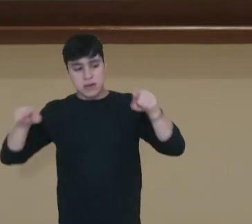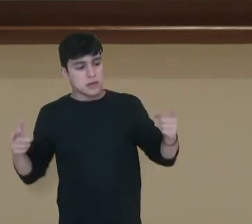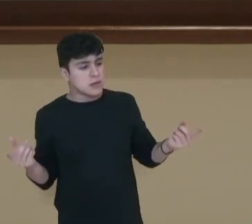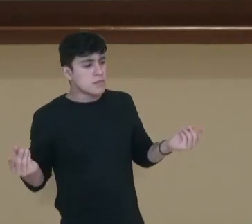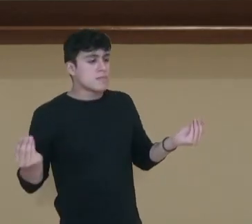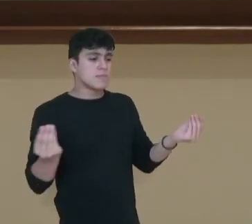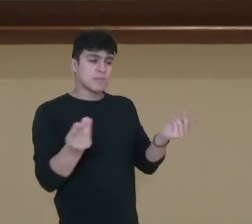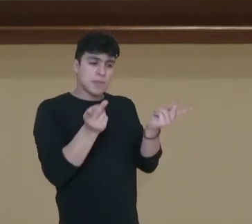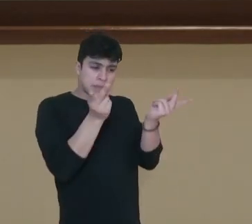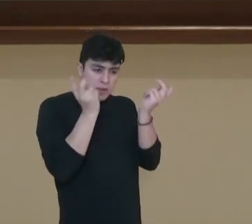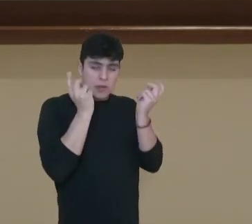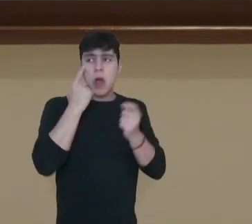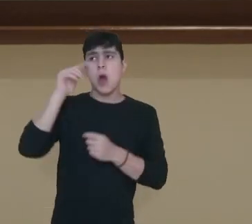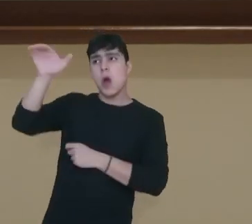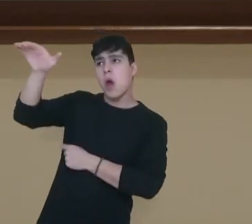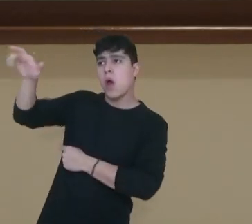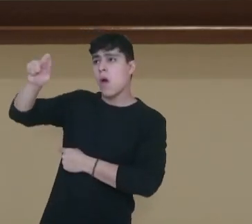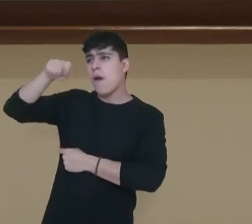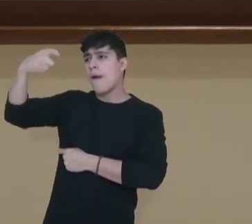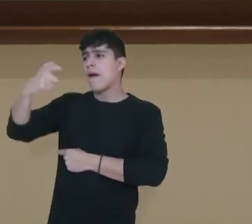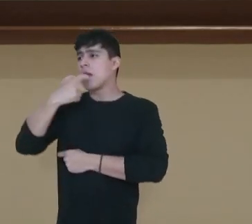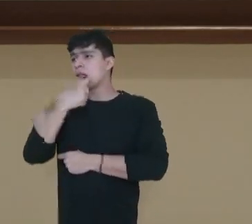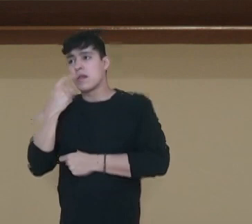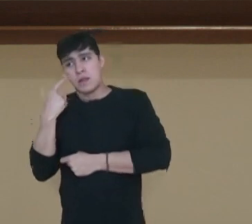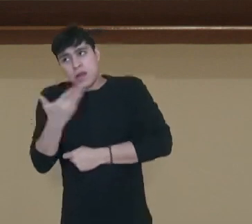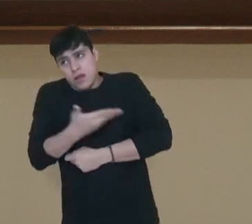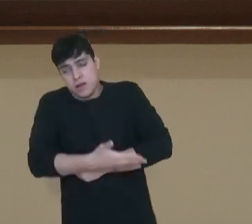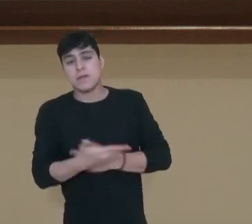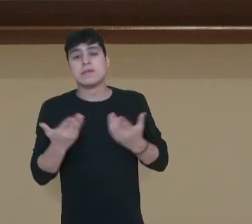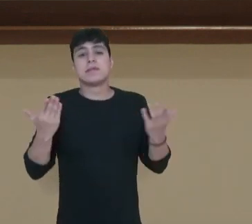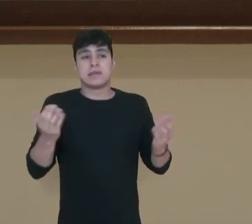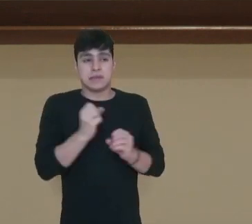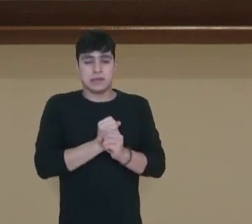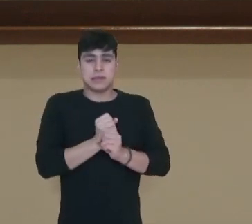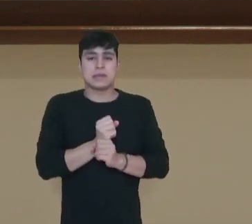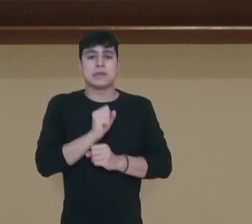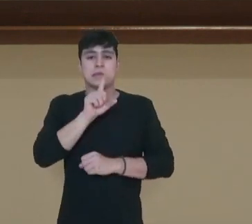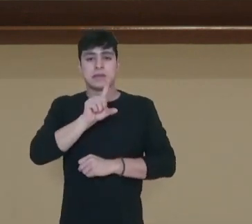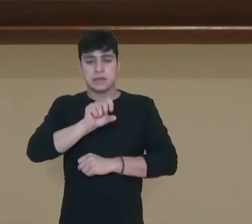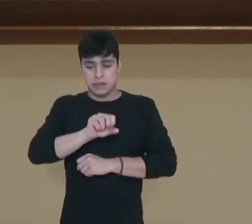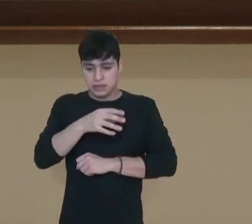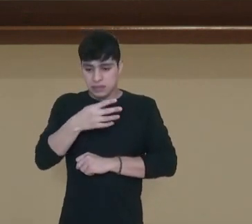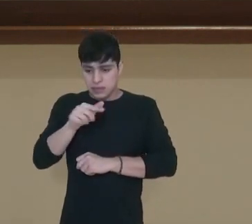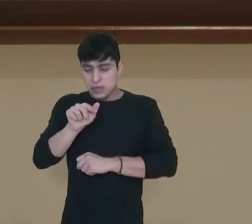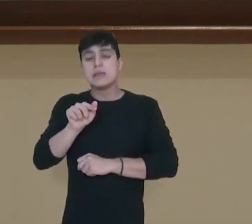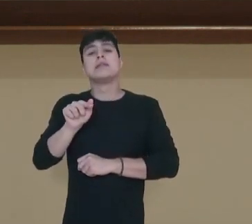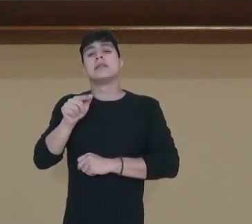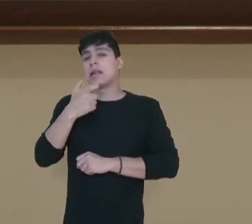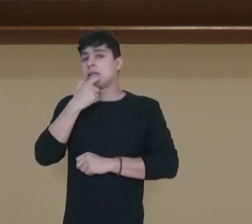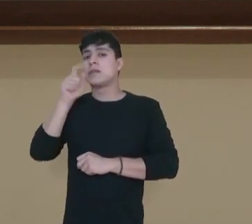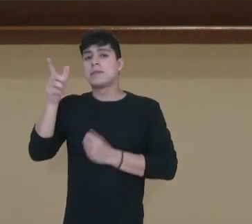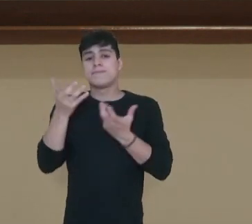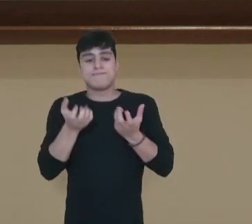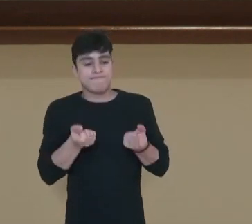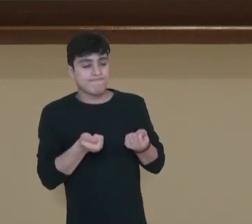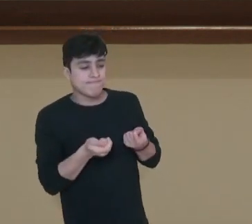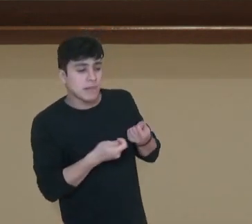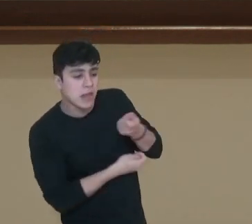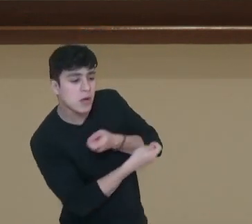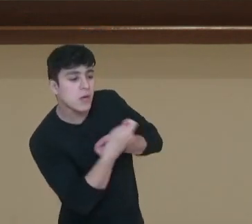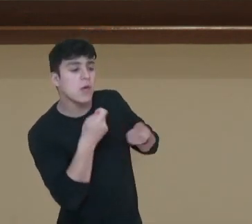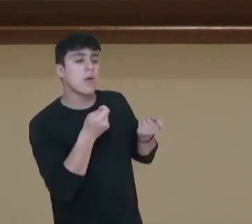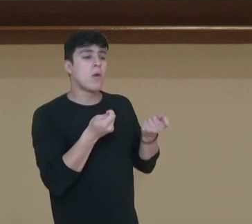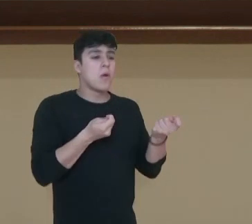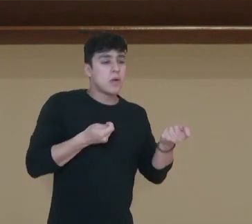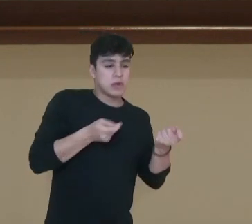aí. E em 1947, o governo inglês ele vai acabar aceitando negociar com os indianos. O governo